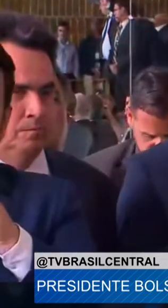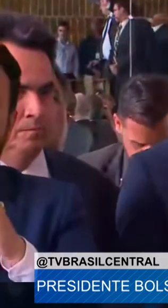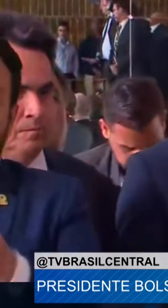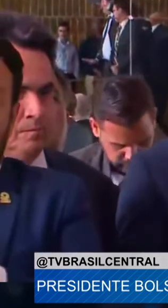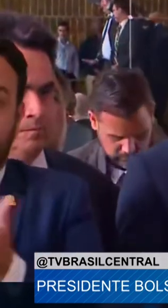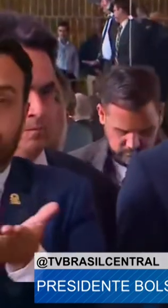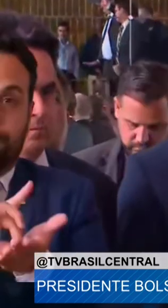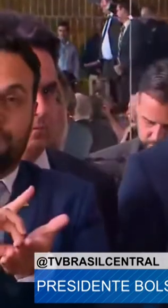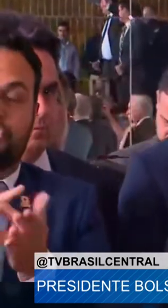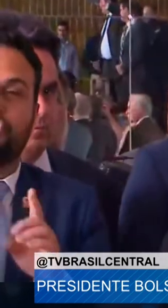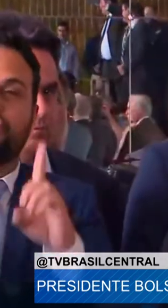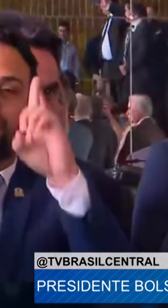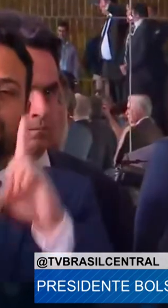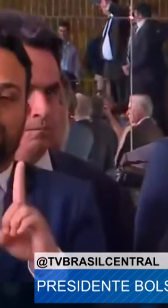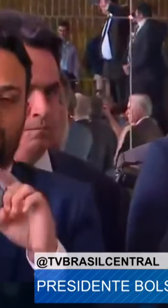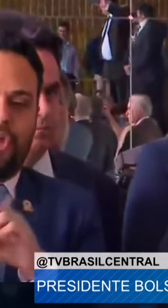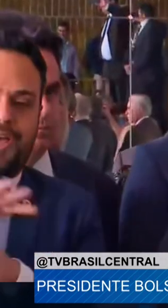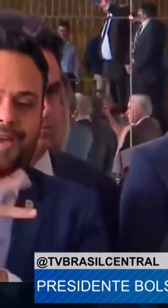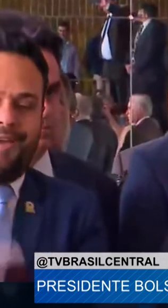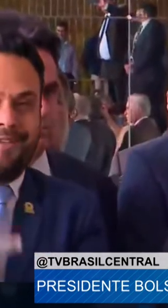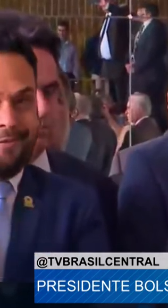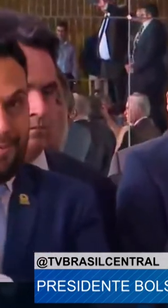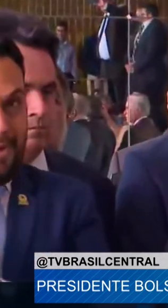de verdade em nosso país.